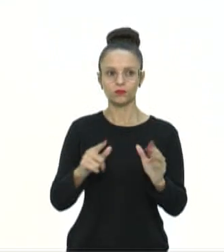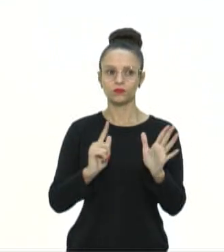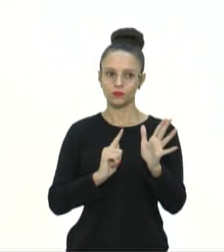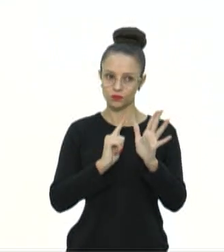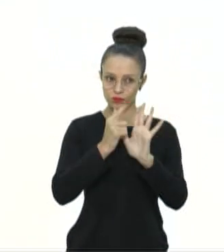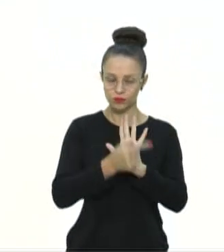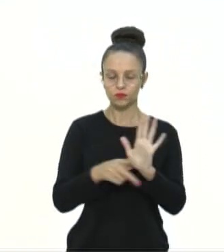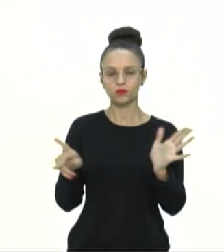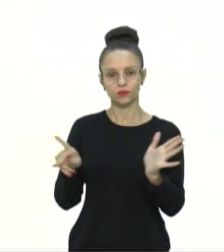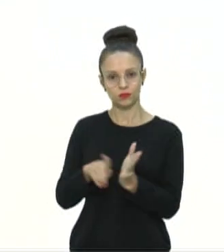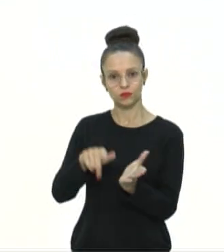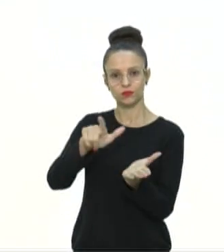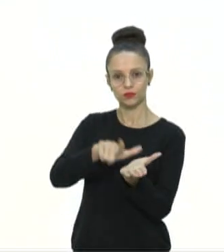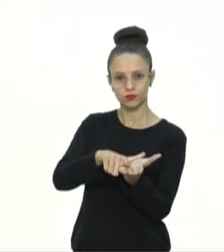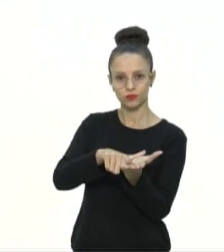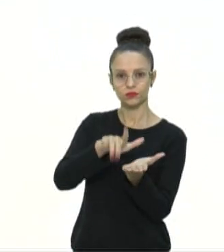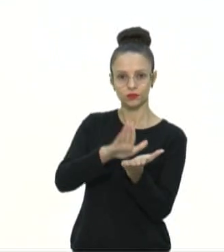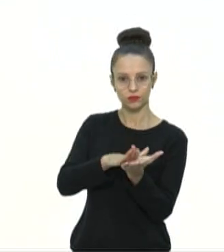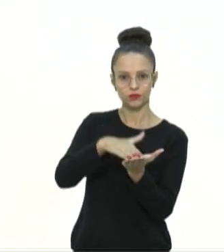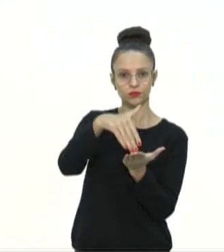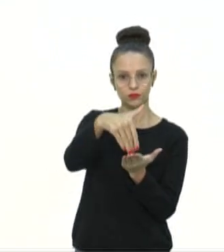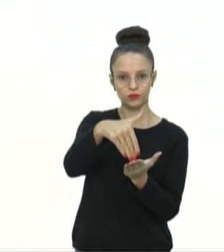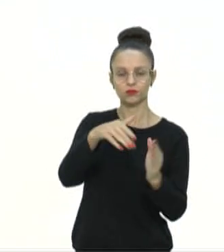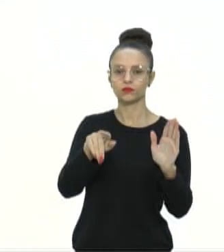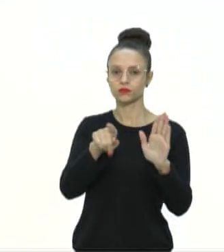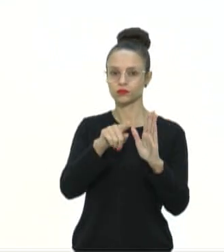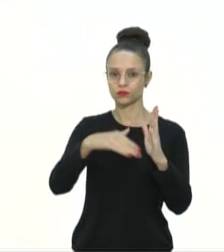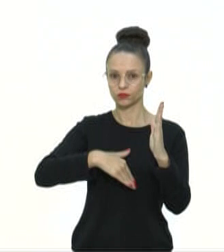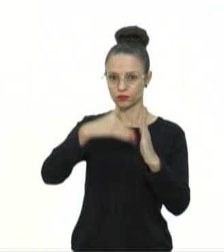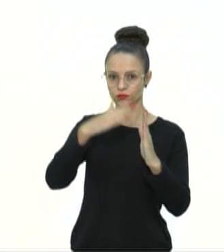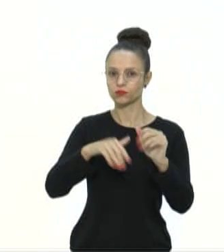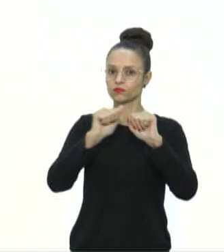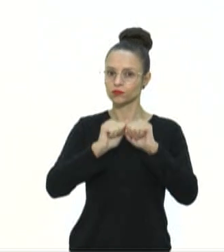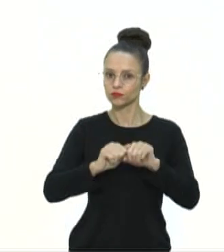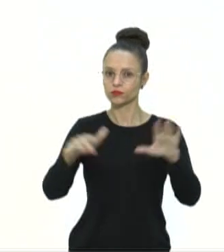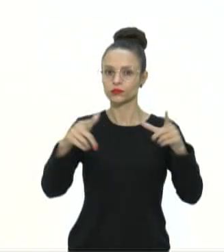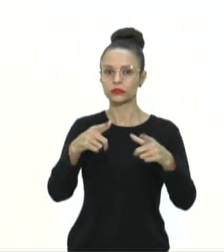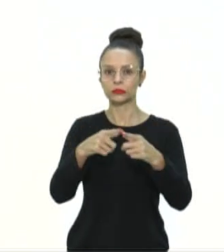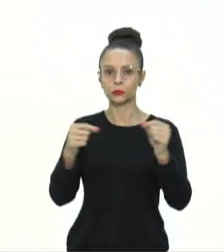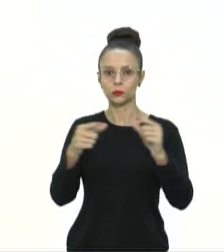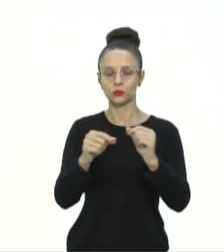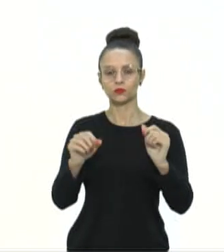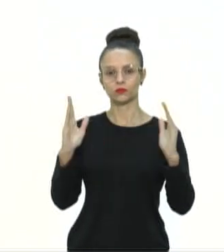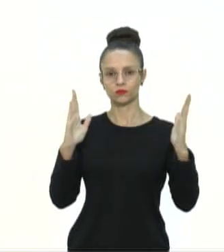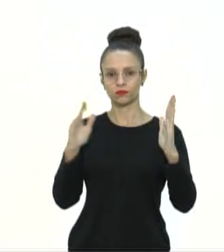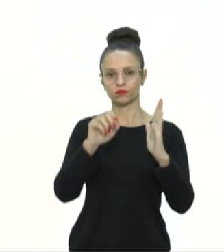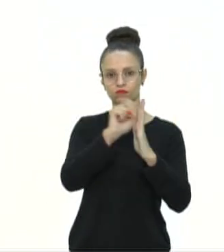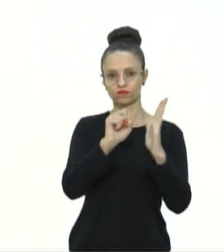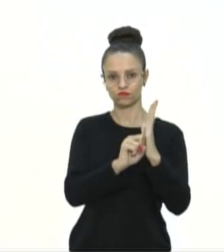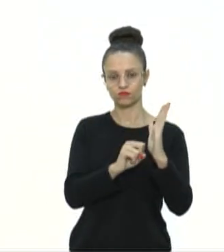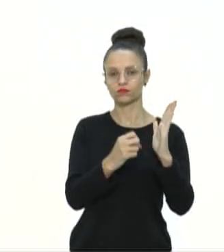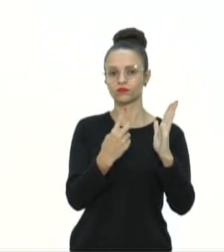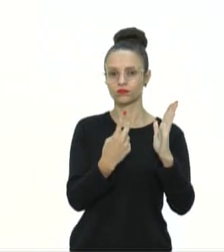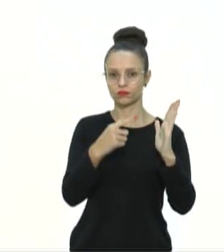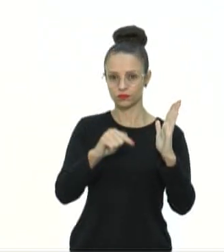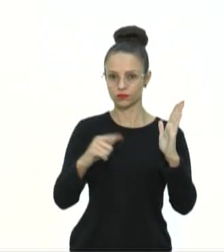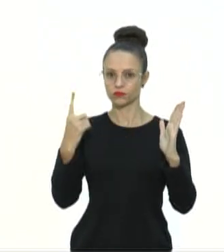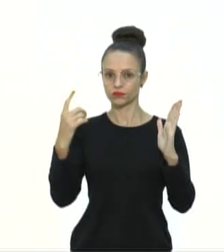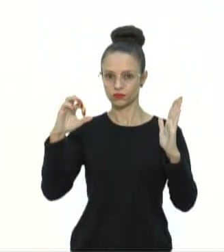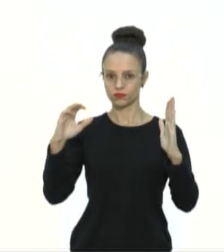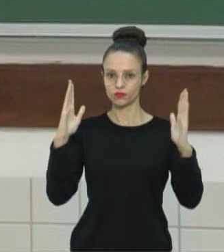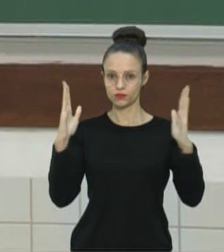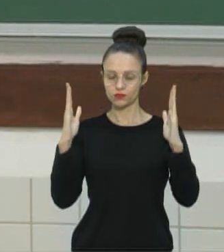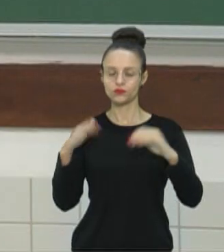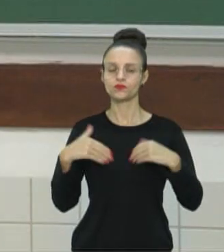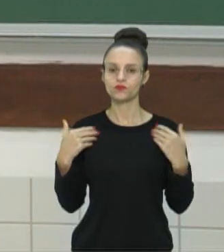de xilogravura e pintura que prosperou no Japão entre os séculos 17 e 19.